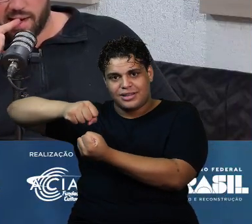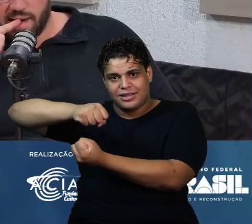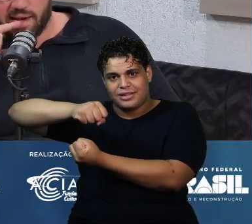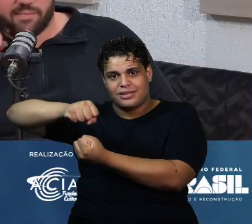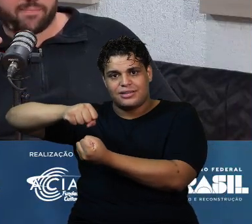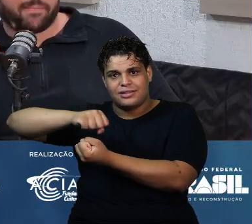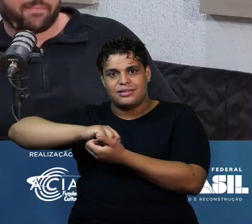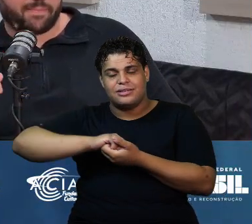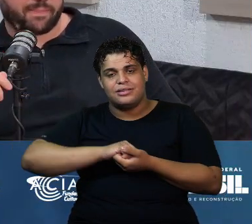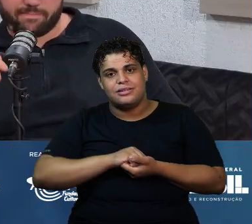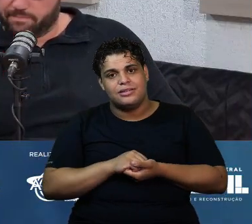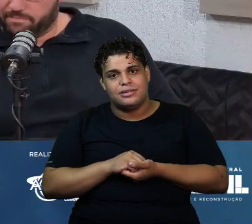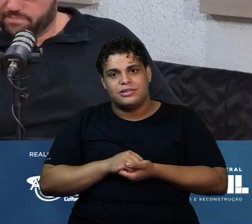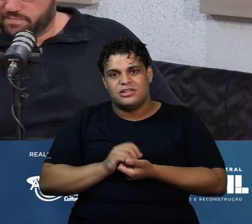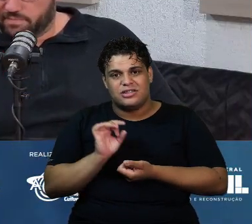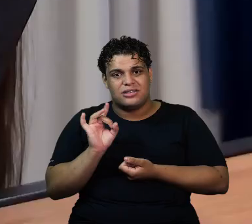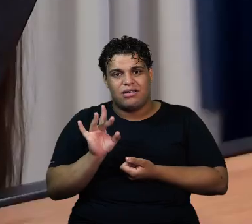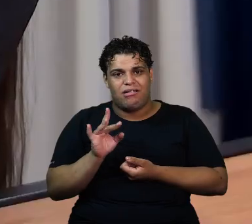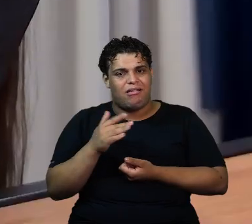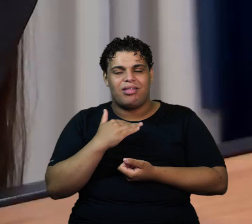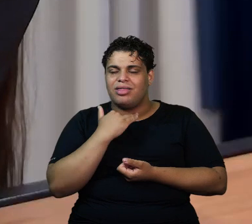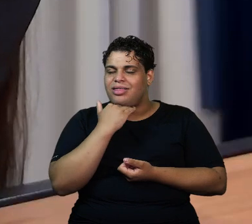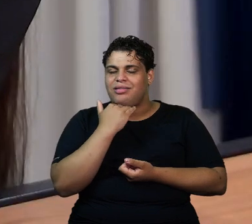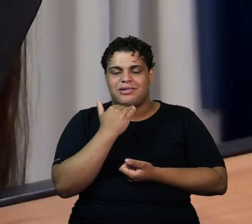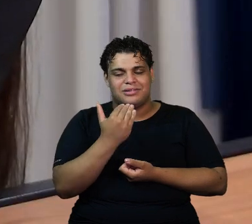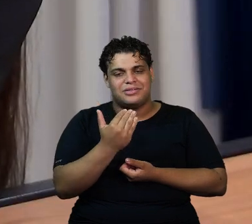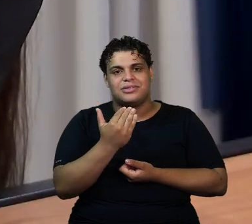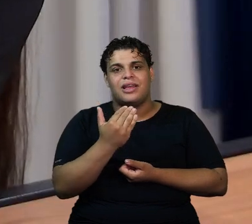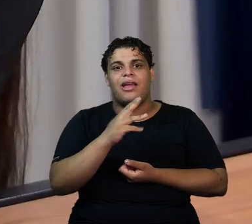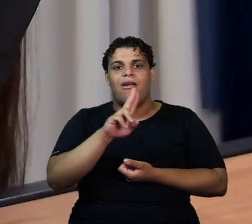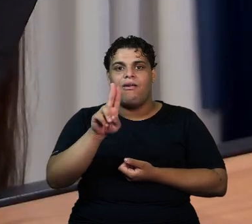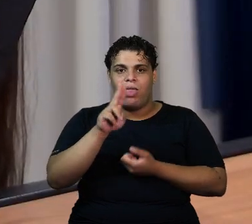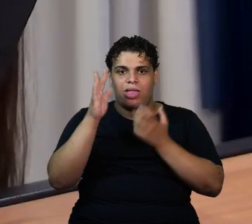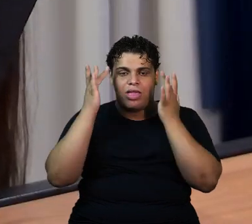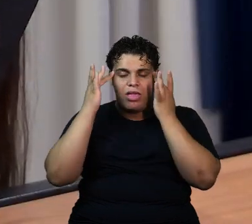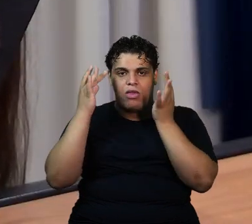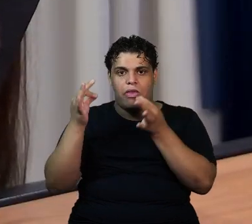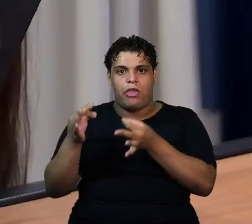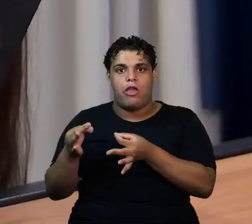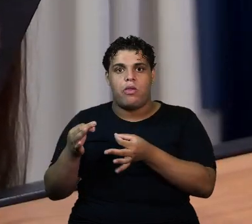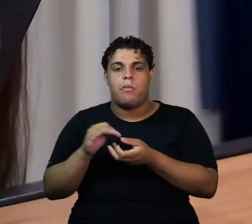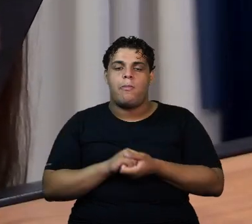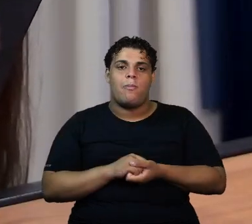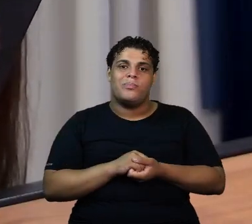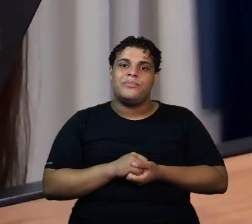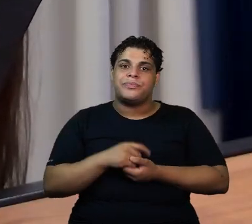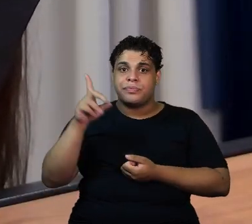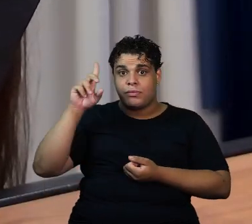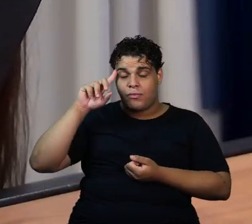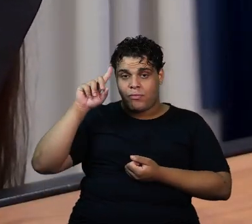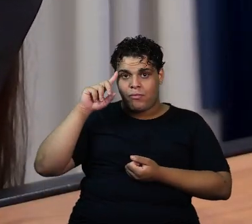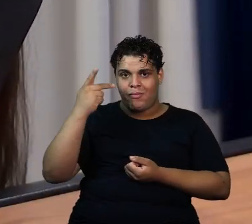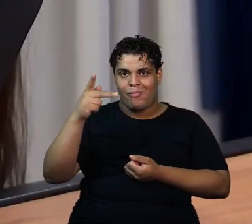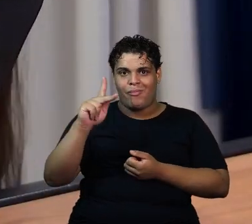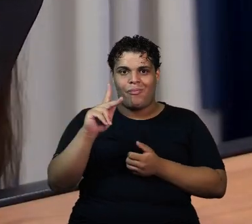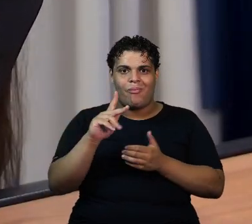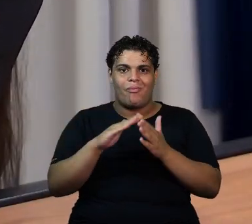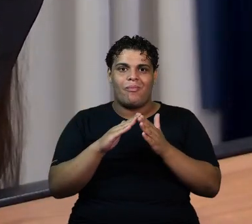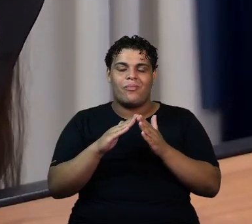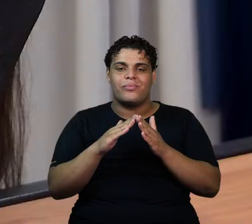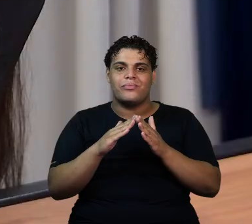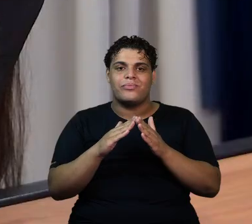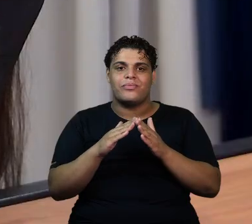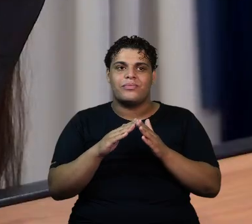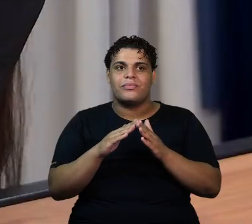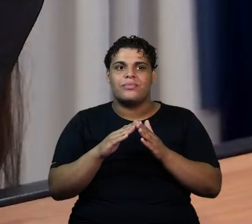mais recicla, mais produz. Mas não é só isso, é o uso consciente de tudo. Me ajuda aqui no dia a dia, dentro de casa, me